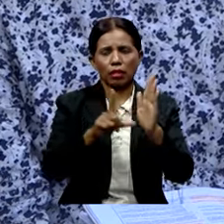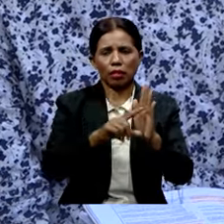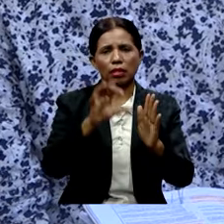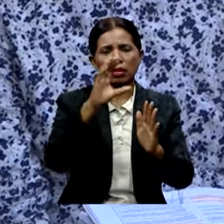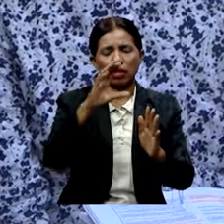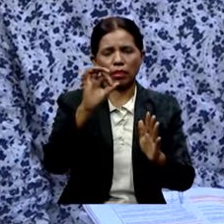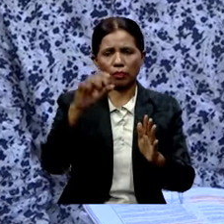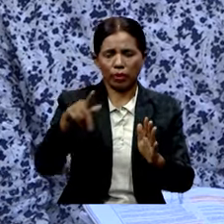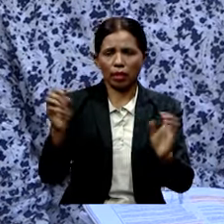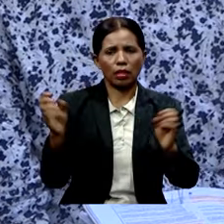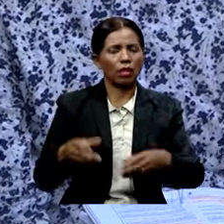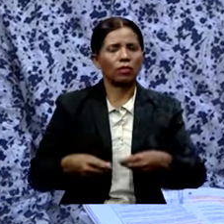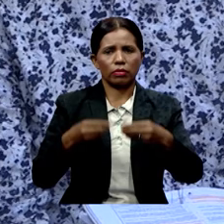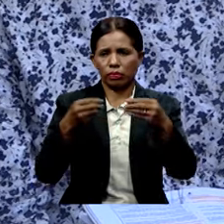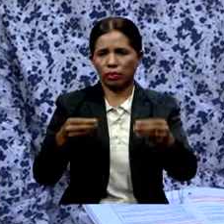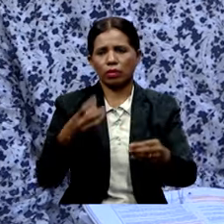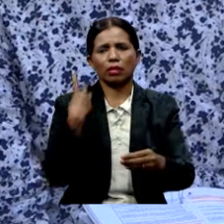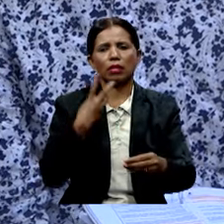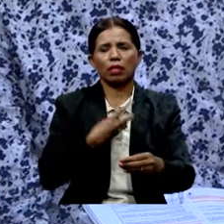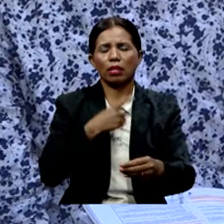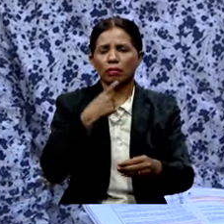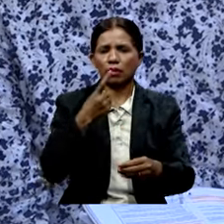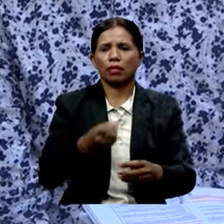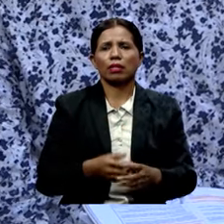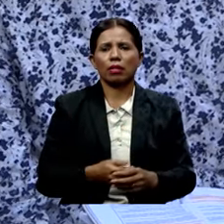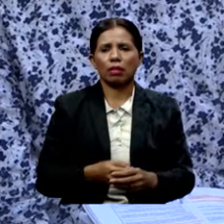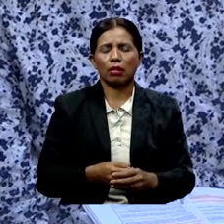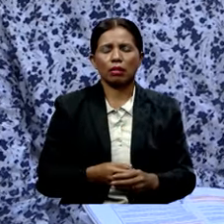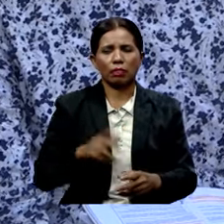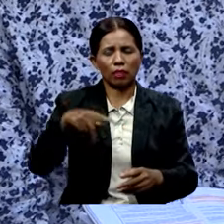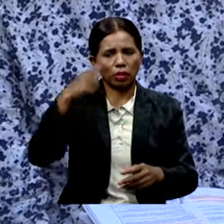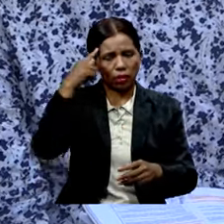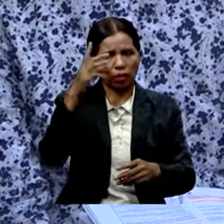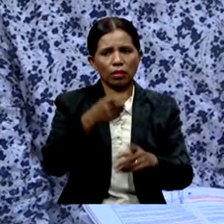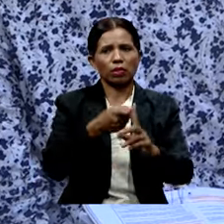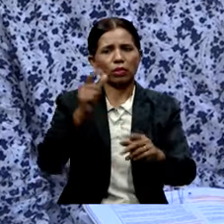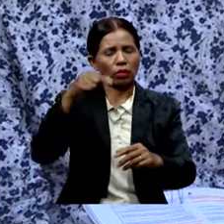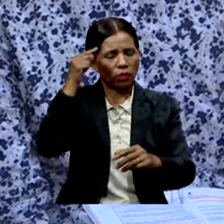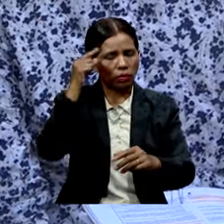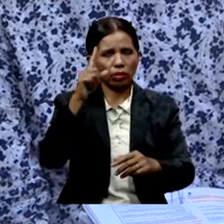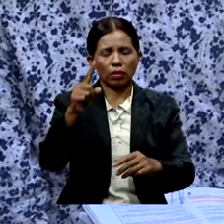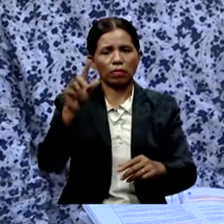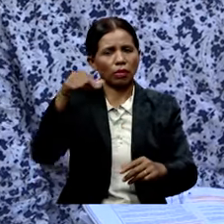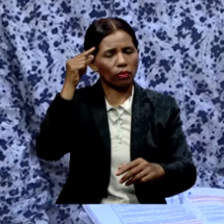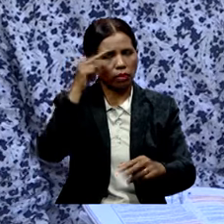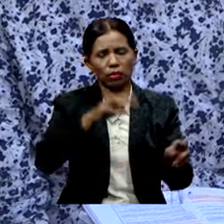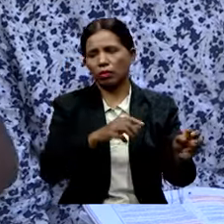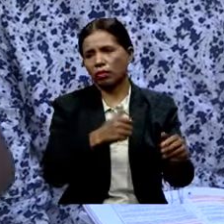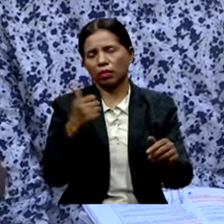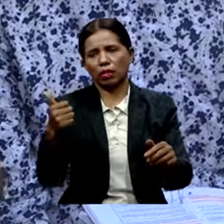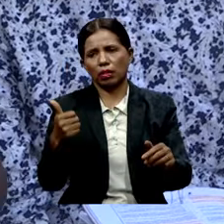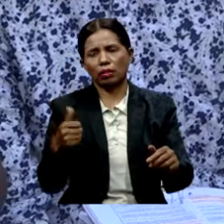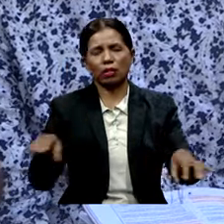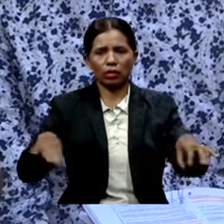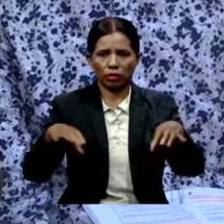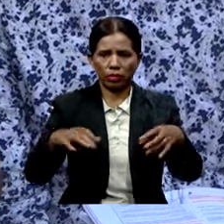considera declaração idane ia tendência política vingativa o si governo ida ba governo selo nia prestação